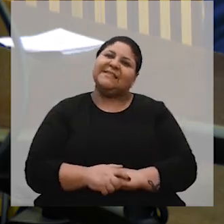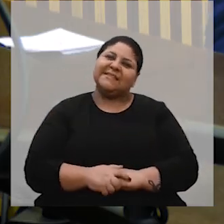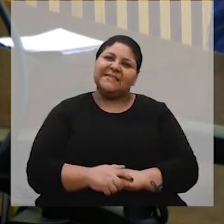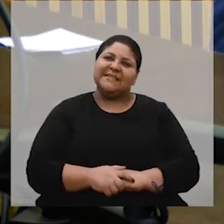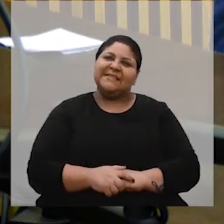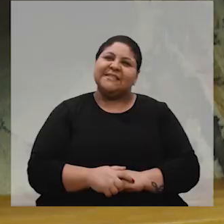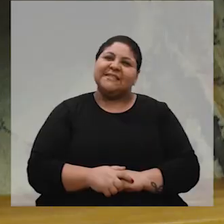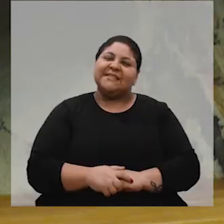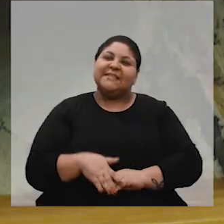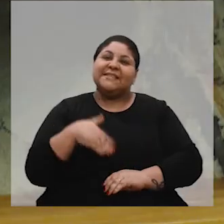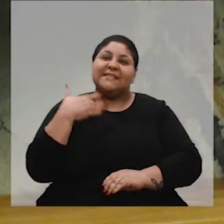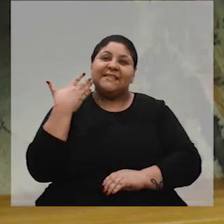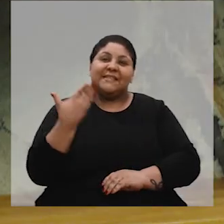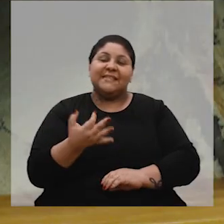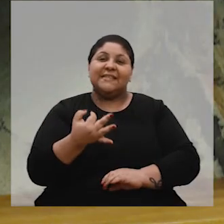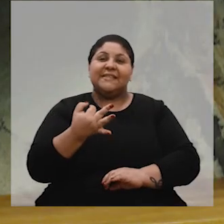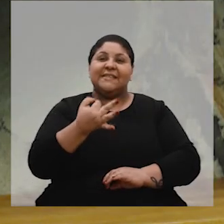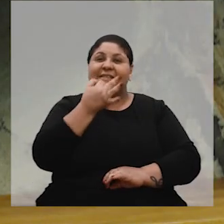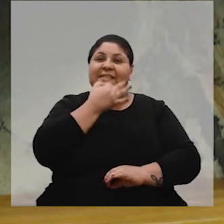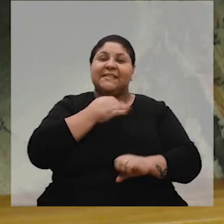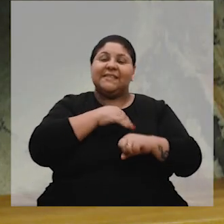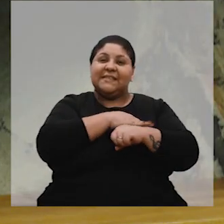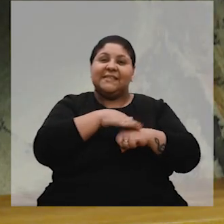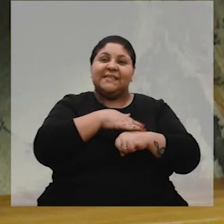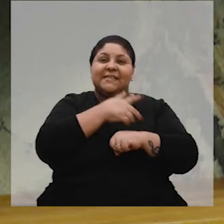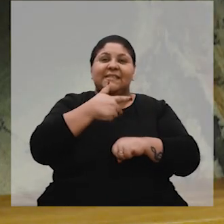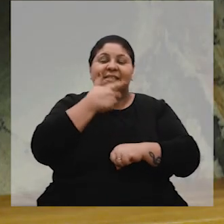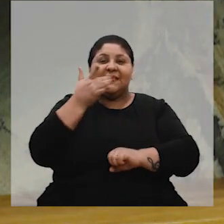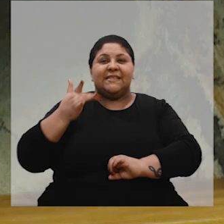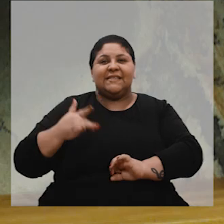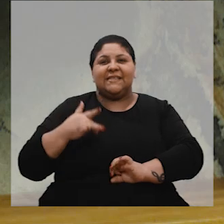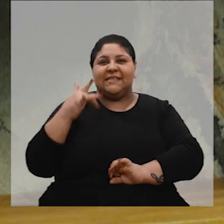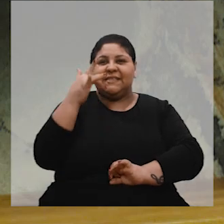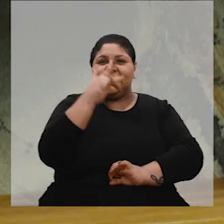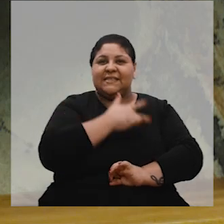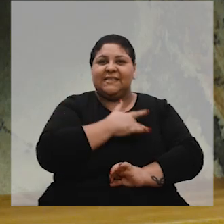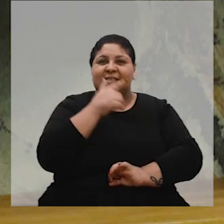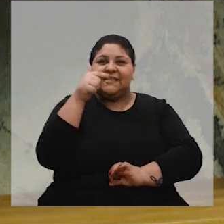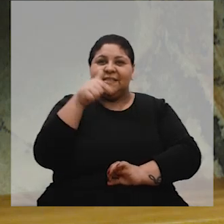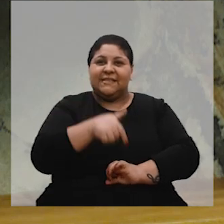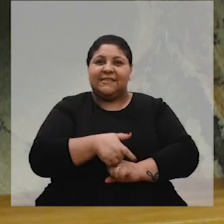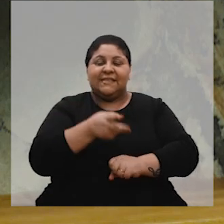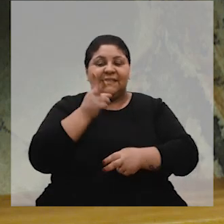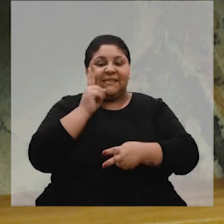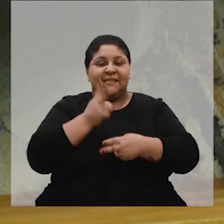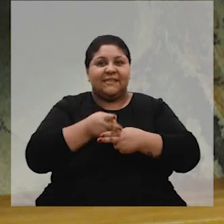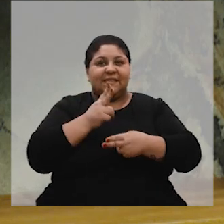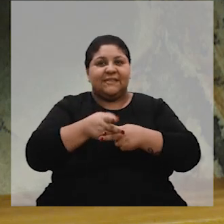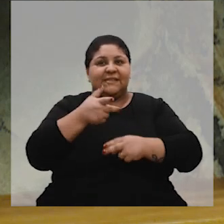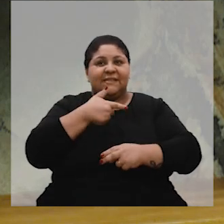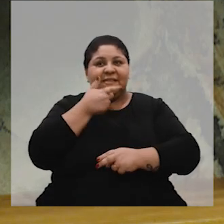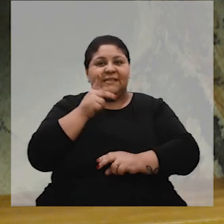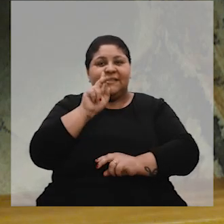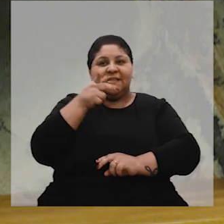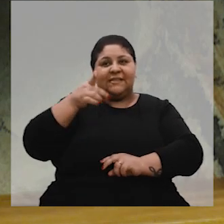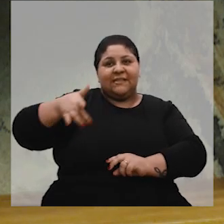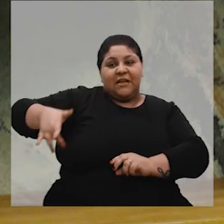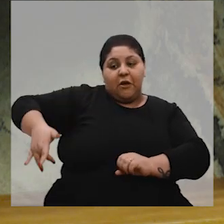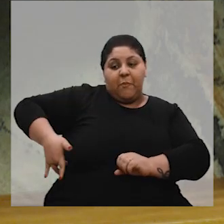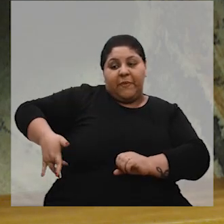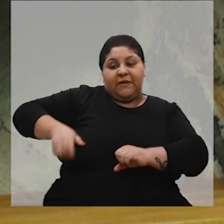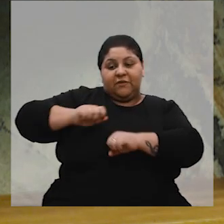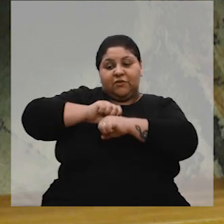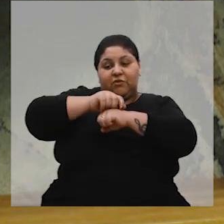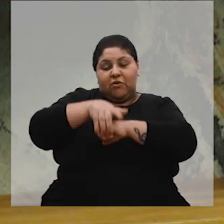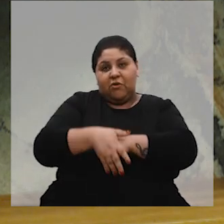toda a população. Este foi o Caxias Conversa, falando sobre saúde. Neste episódio, falando sobre hepatites